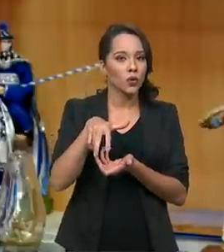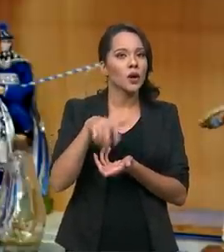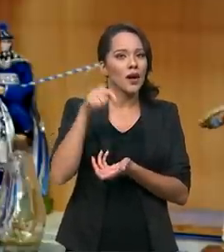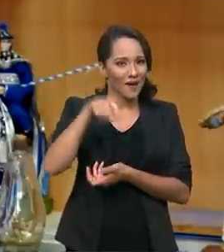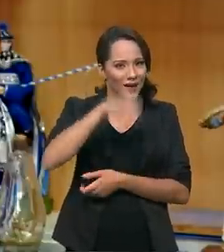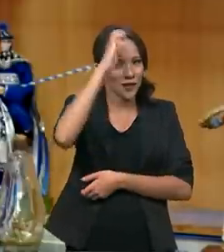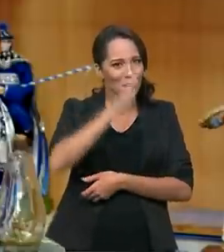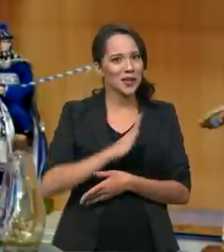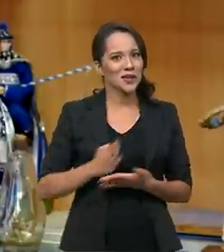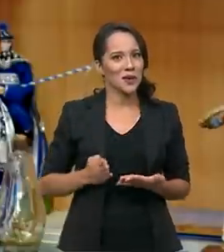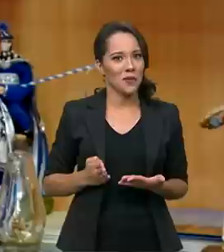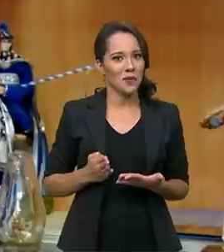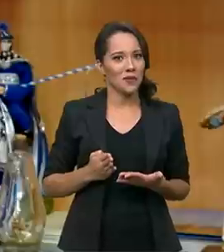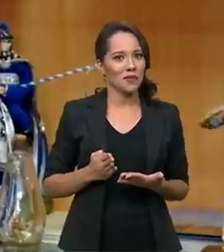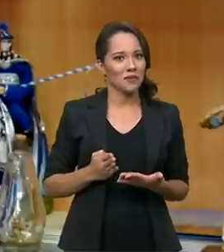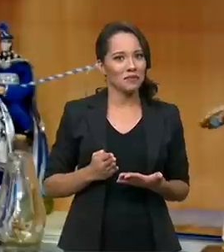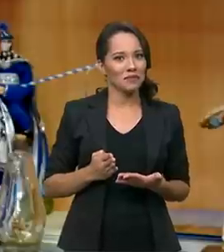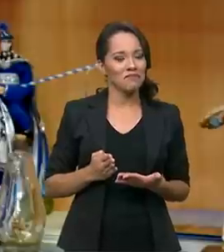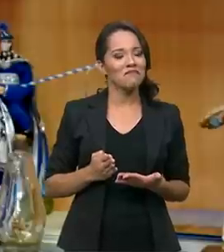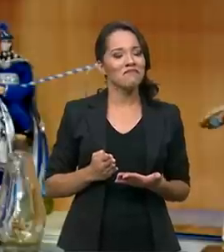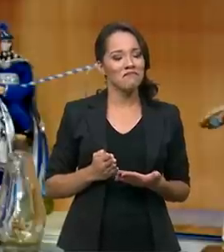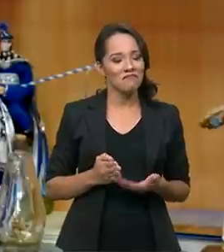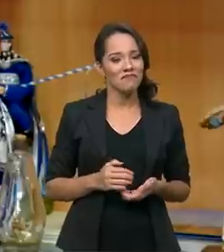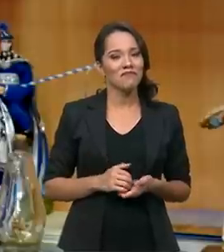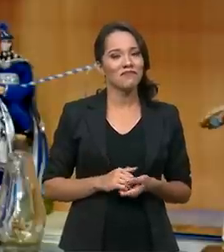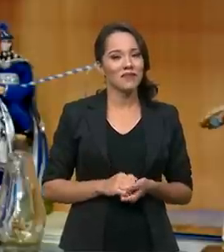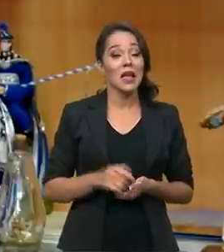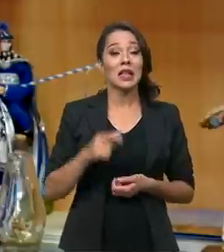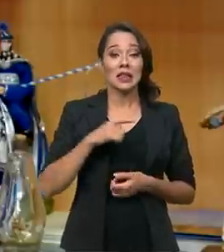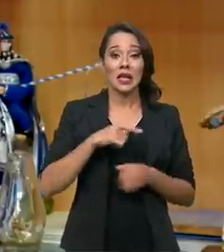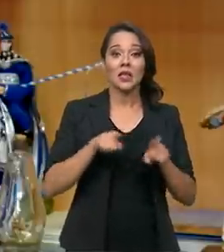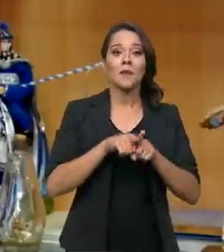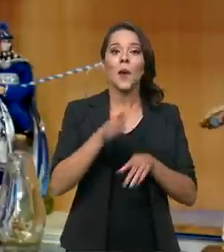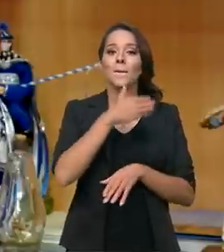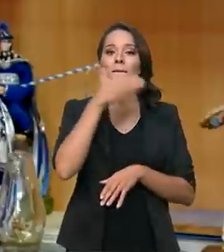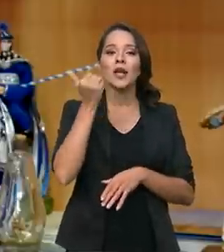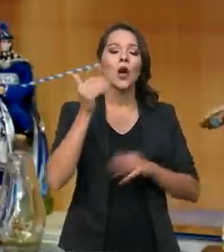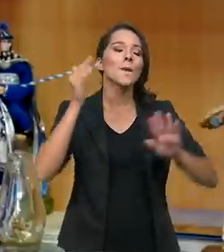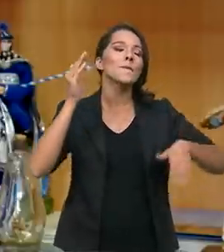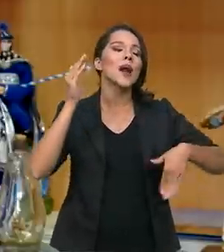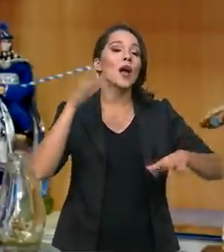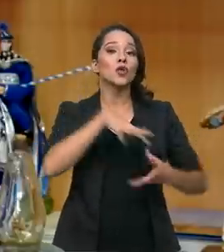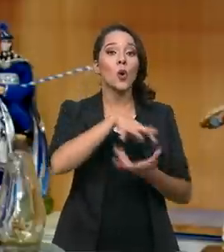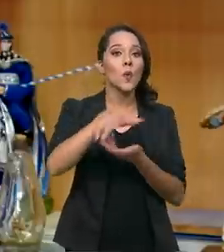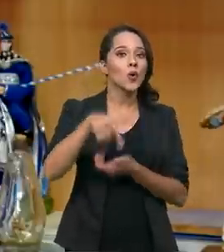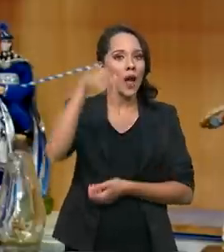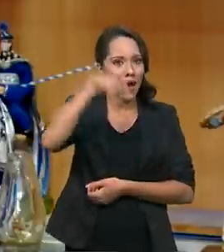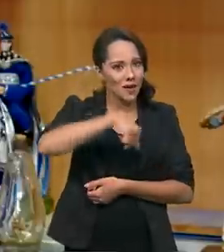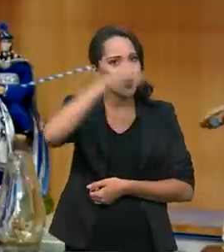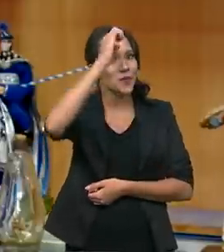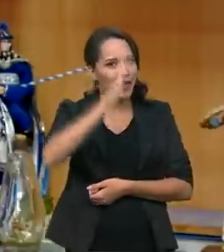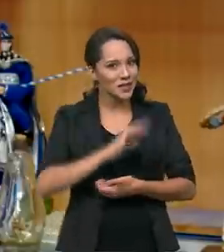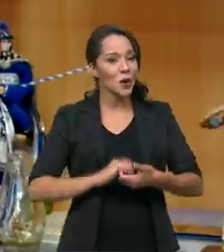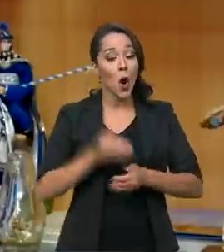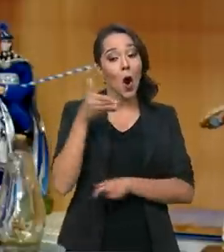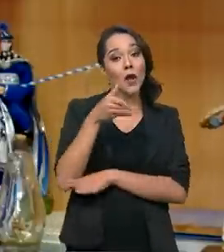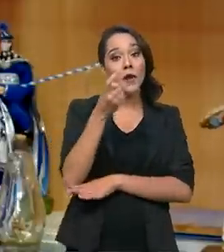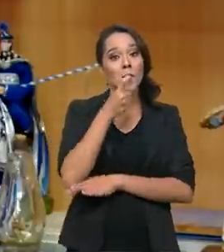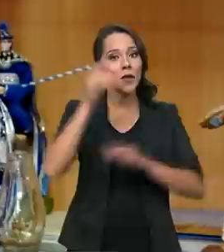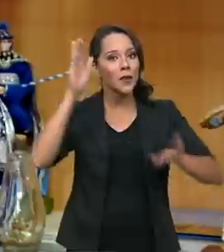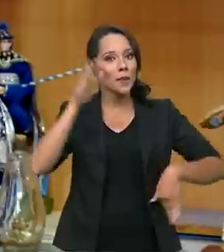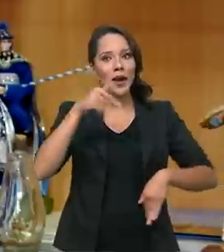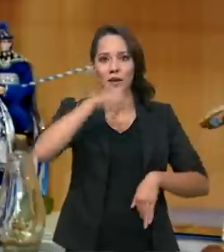é aqui no Brasil é a gente também o melhor resort de praia do mundo é aqui no Brasil